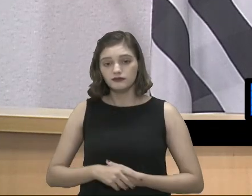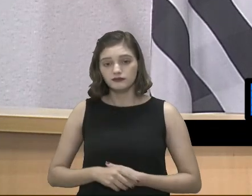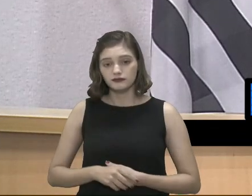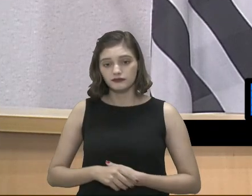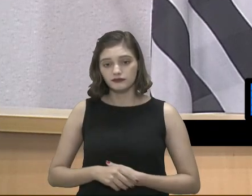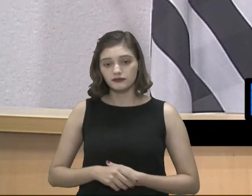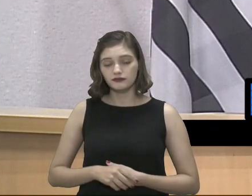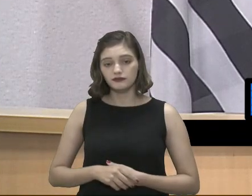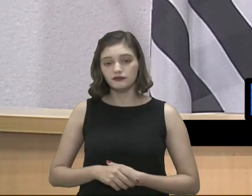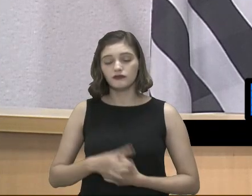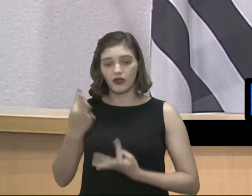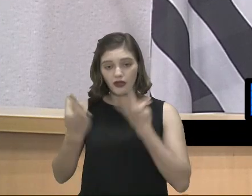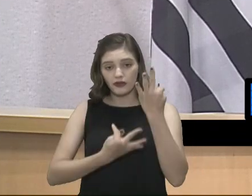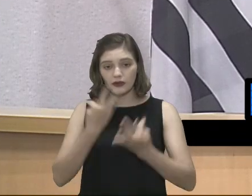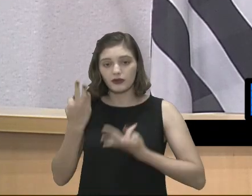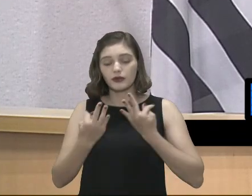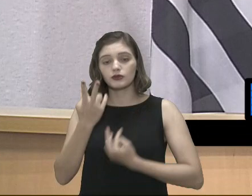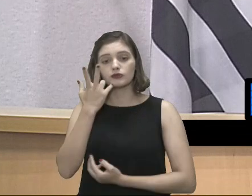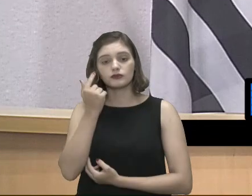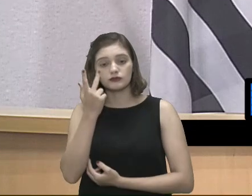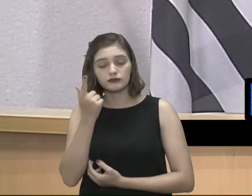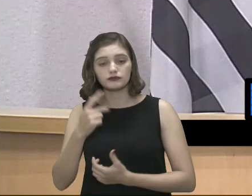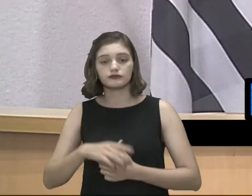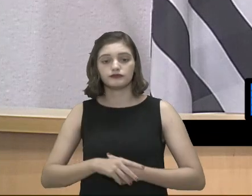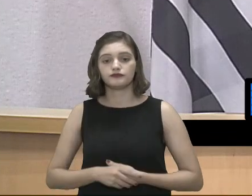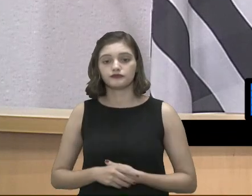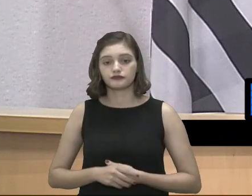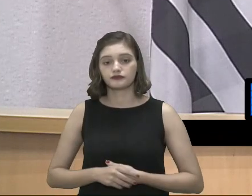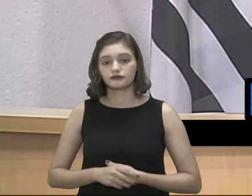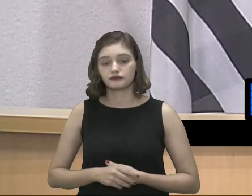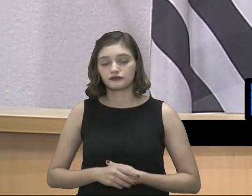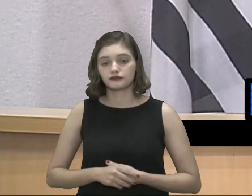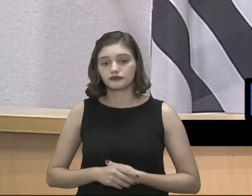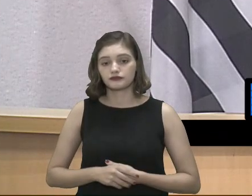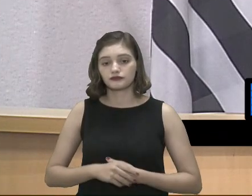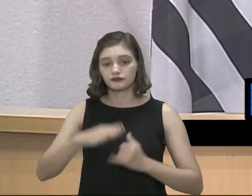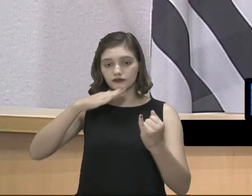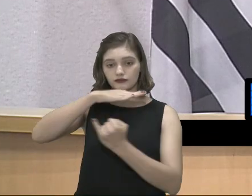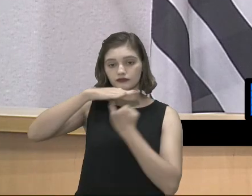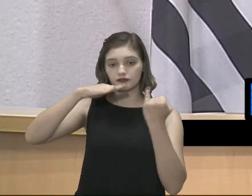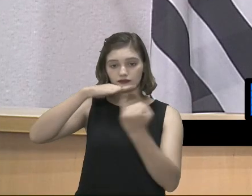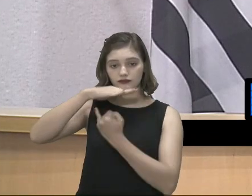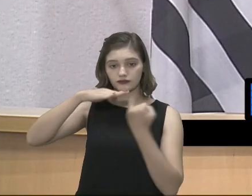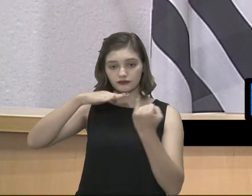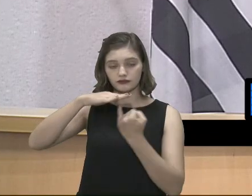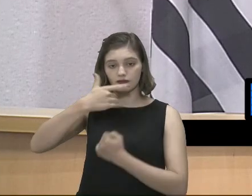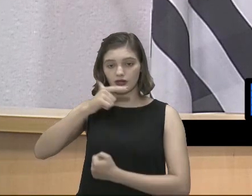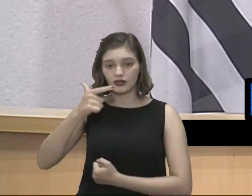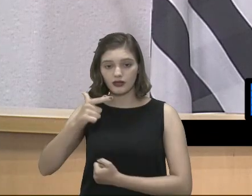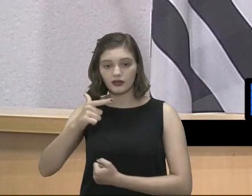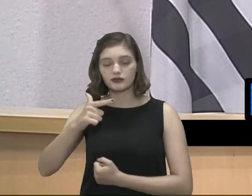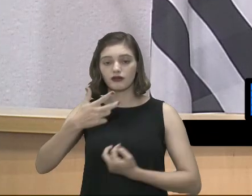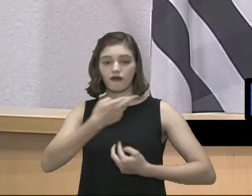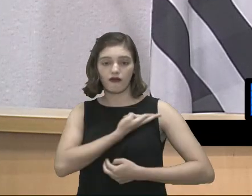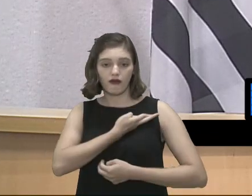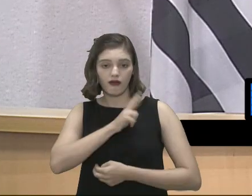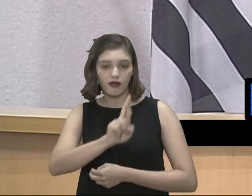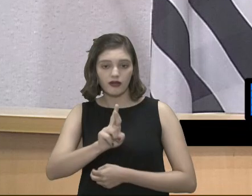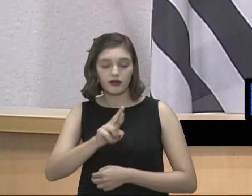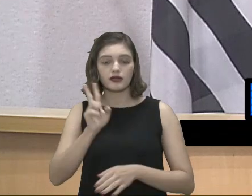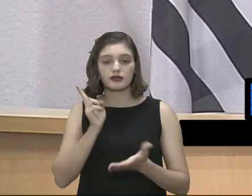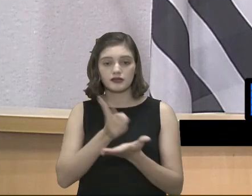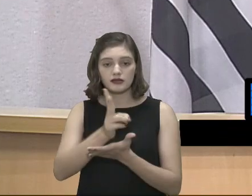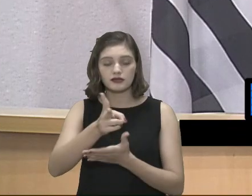É internação, geralmente é uma instituição sempre de religião